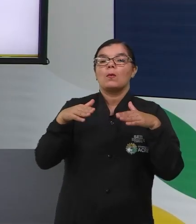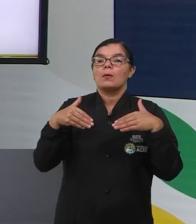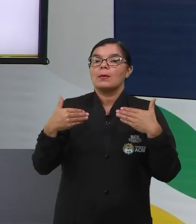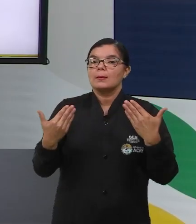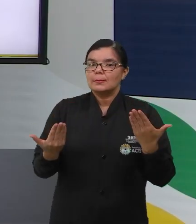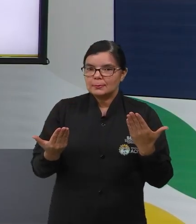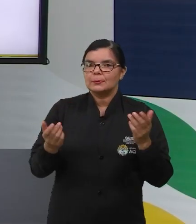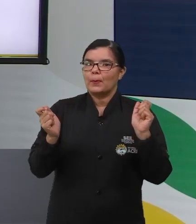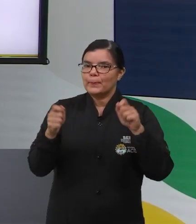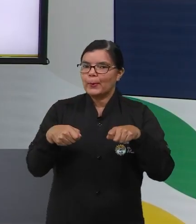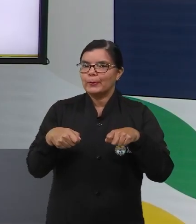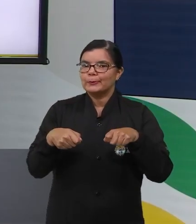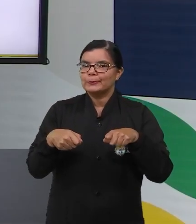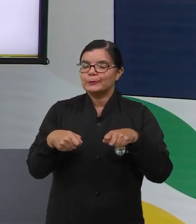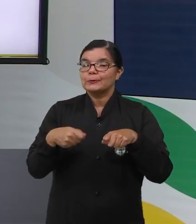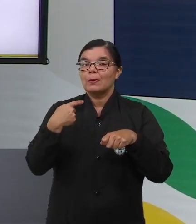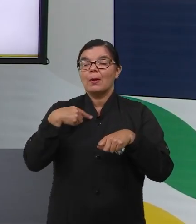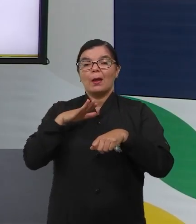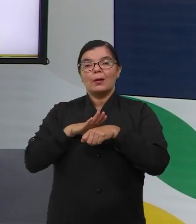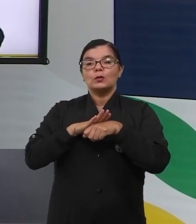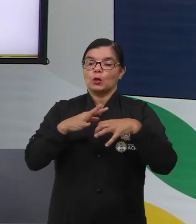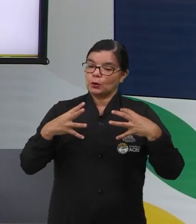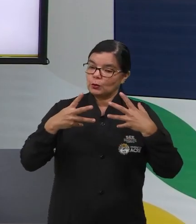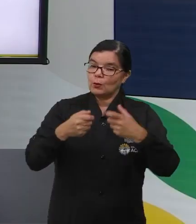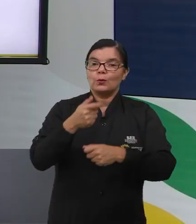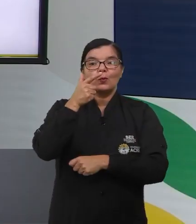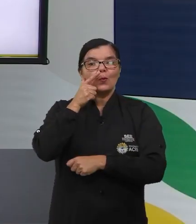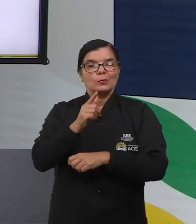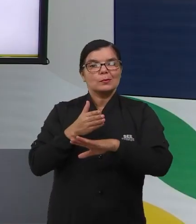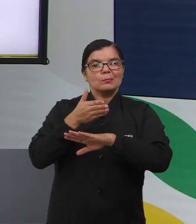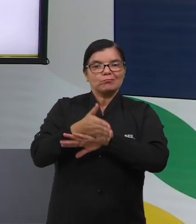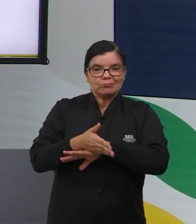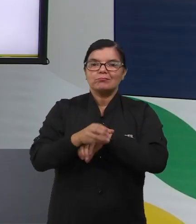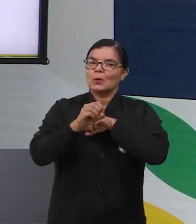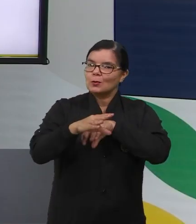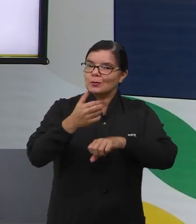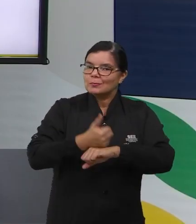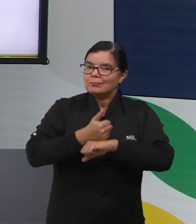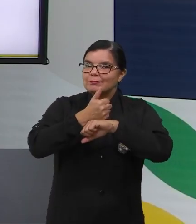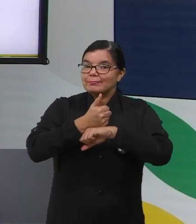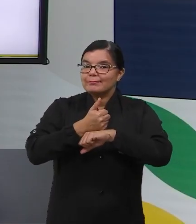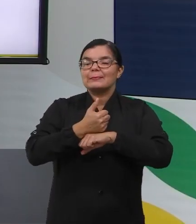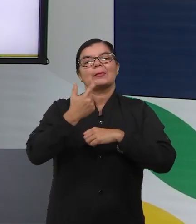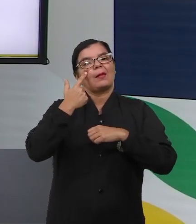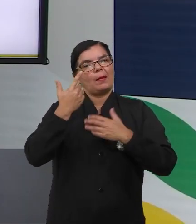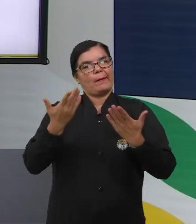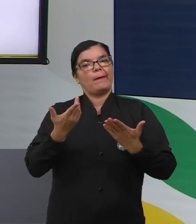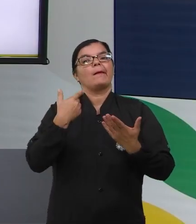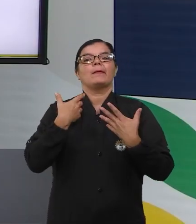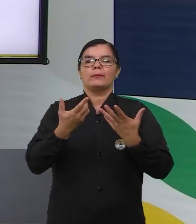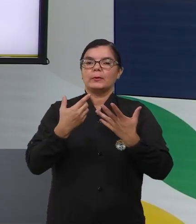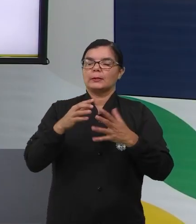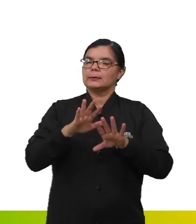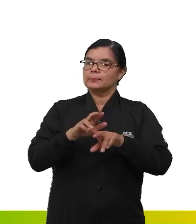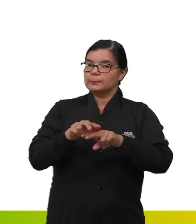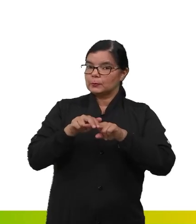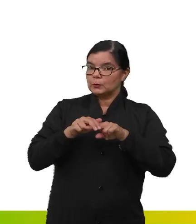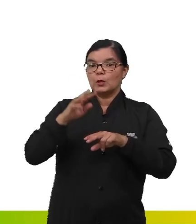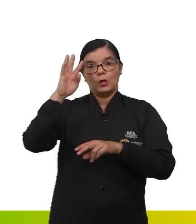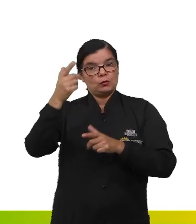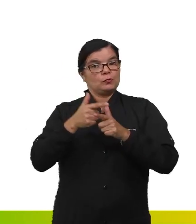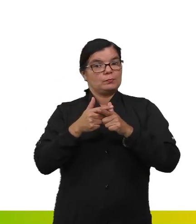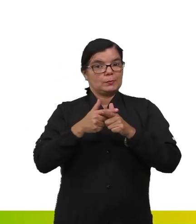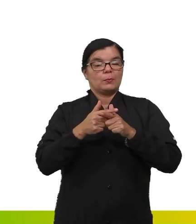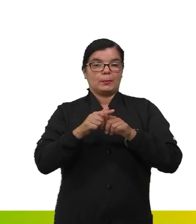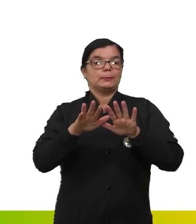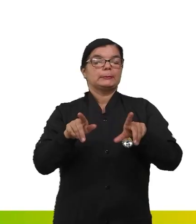mecanismos legais que eu posso adotar para que todos consigam acessar uma educação de qualidade. Então, é buscar nesse sentido. Então, resolver